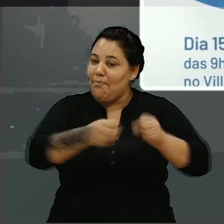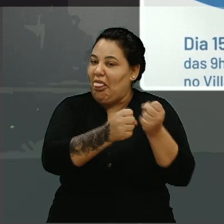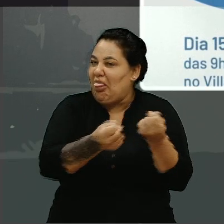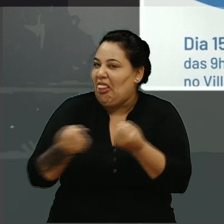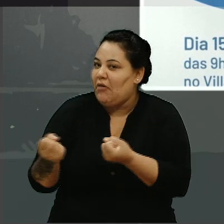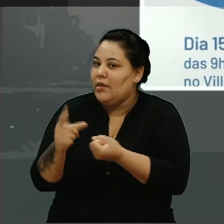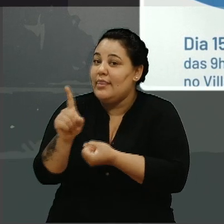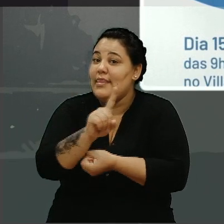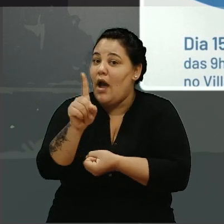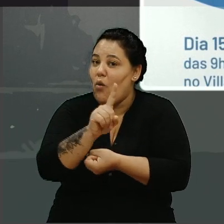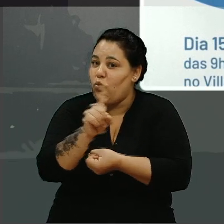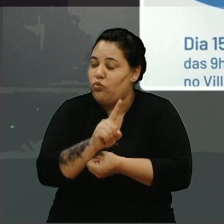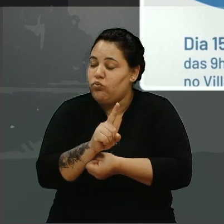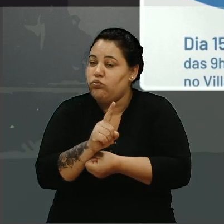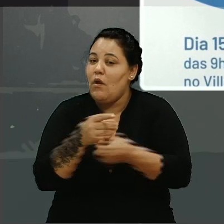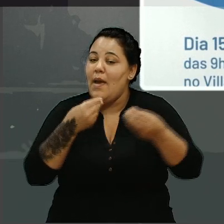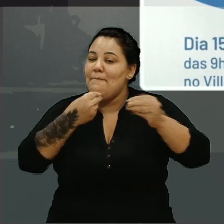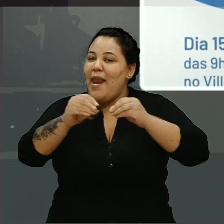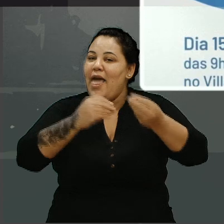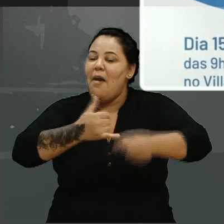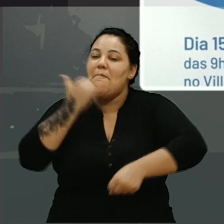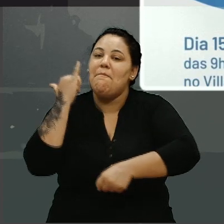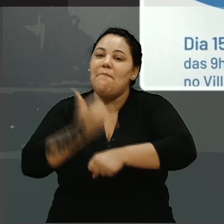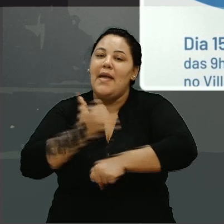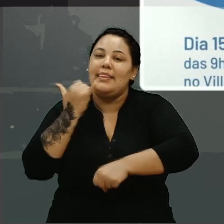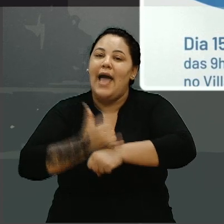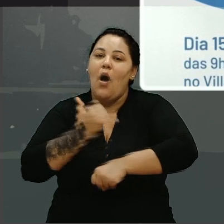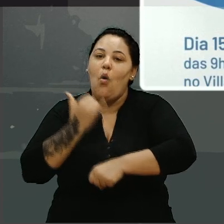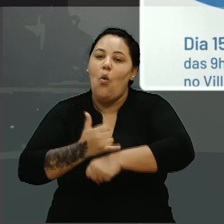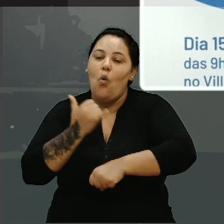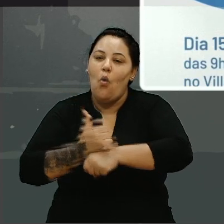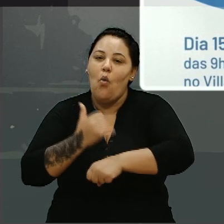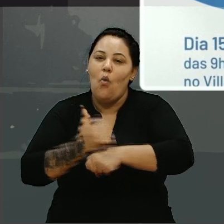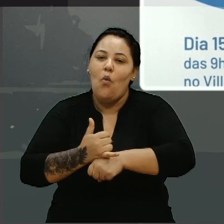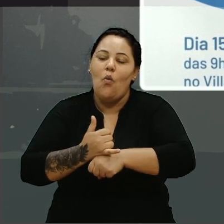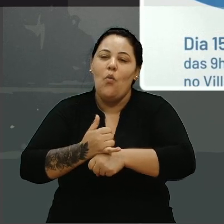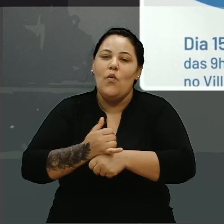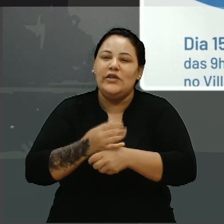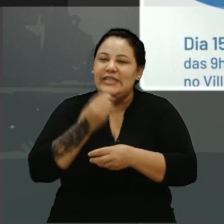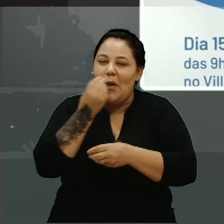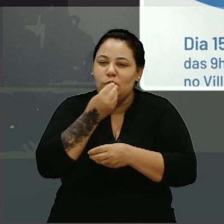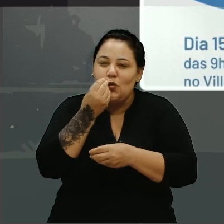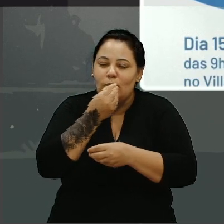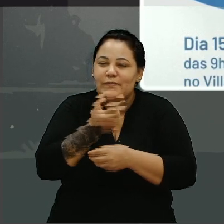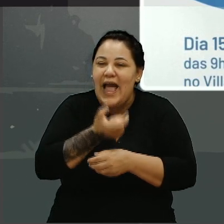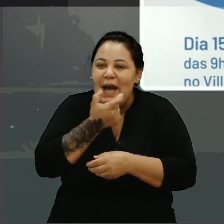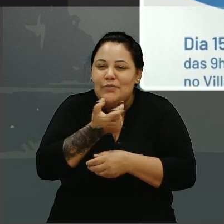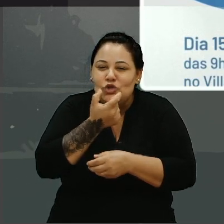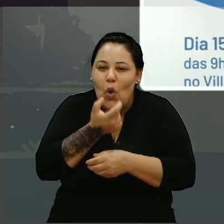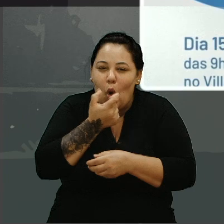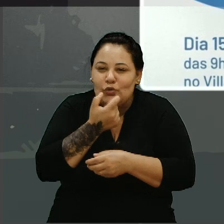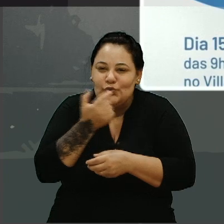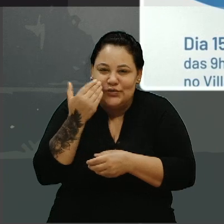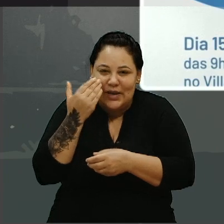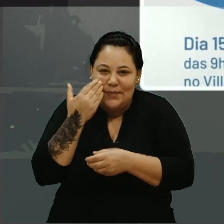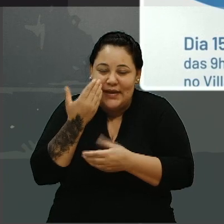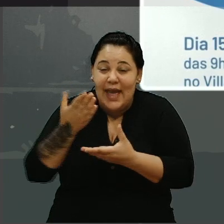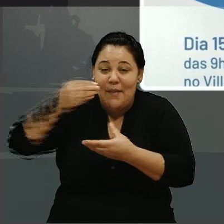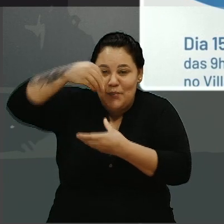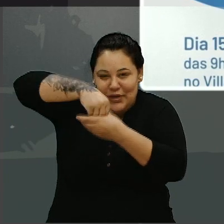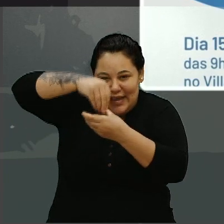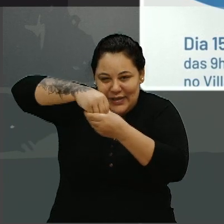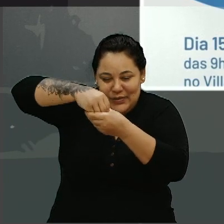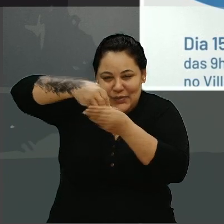embalagens metalizadas, a gente chama o BOPP, aquelas embalagens de salgadinho, de biscoito, né, quando ela é metalizada por dentro, que